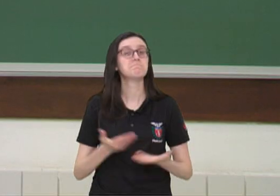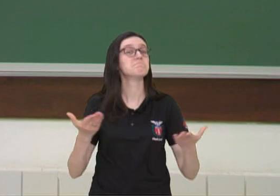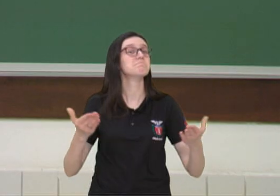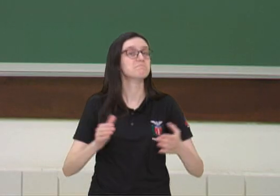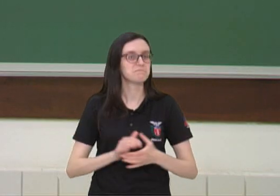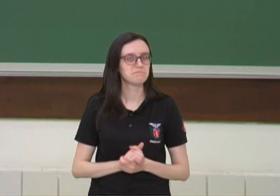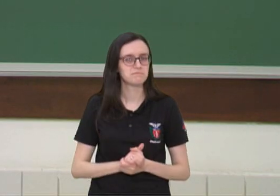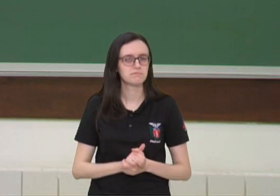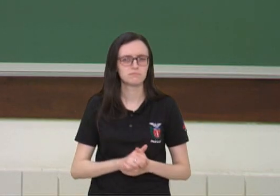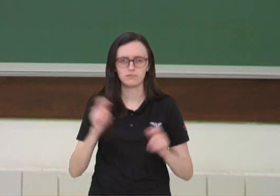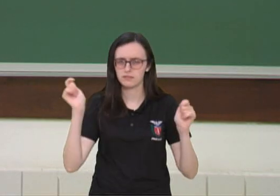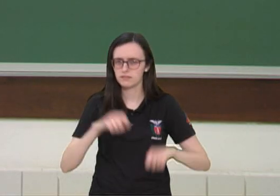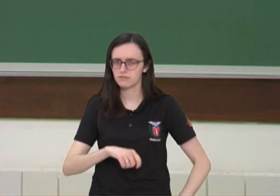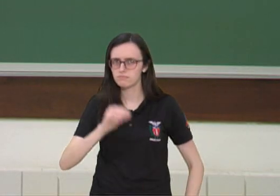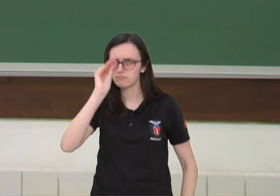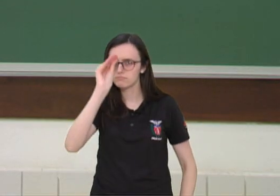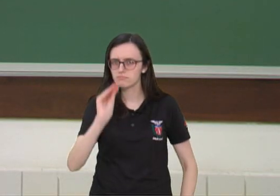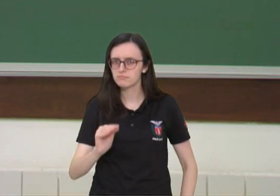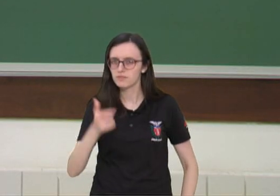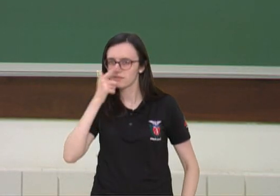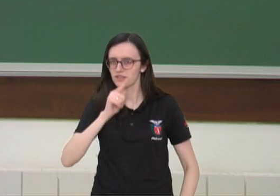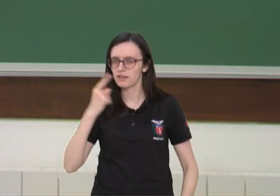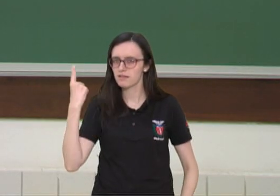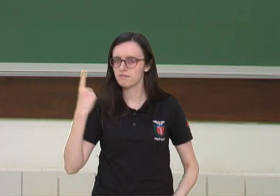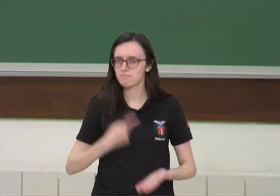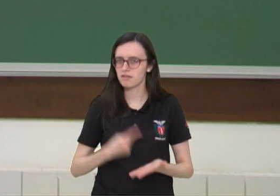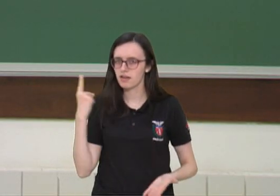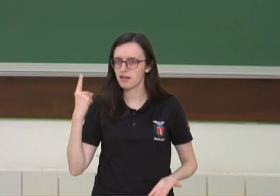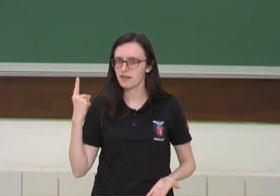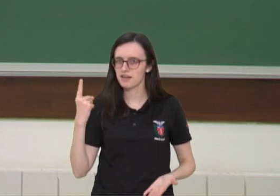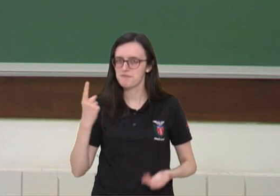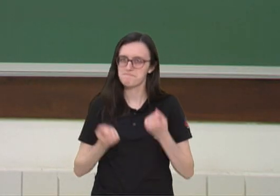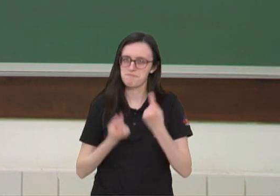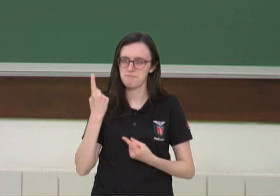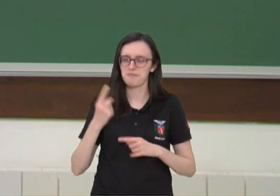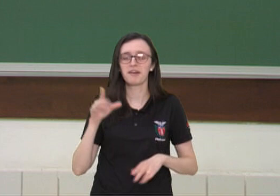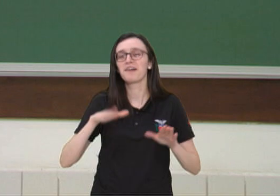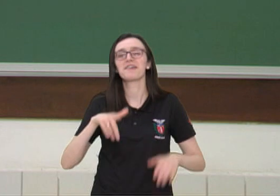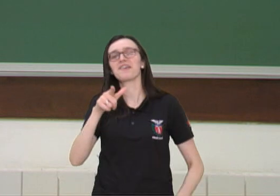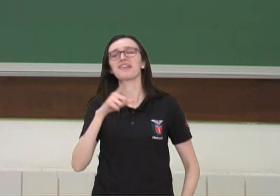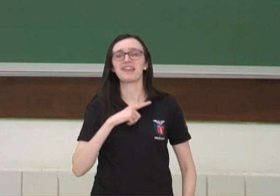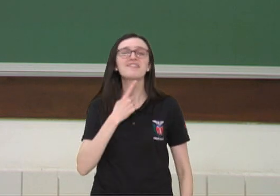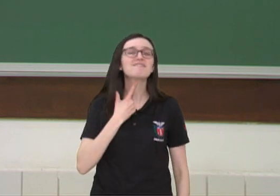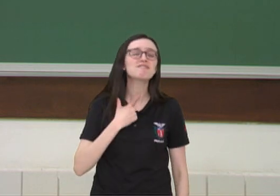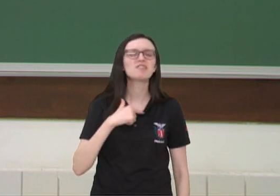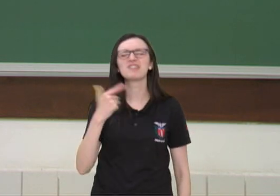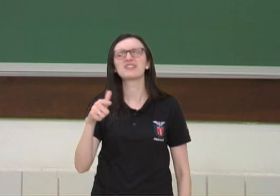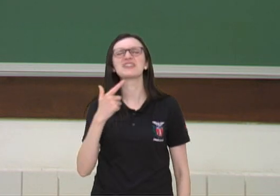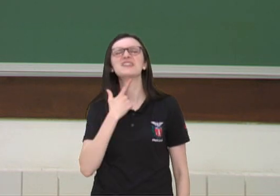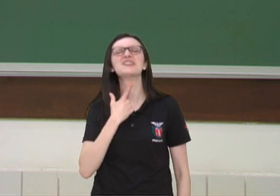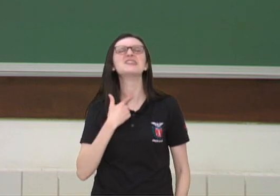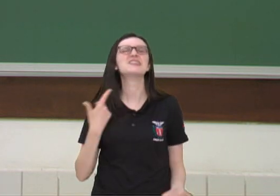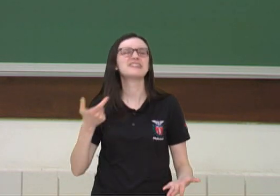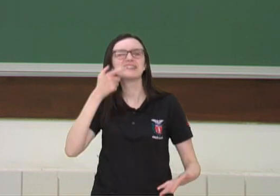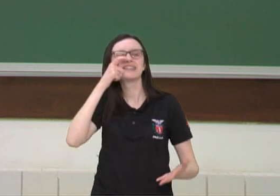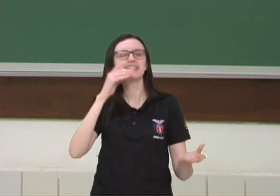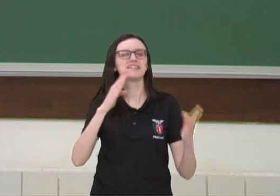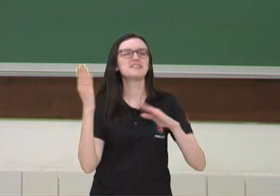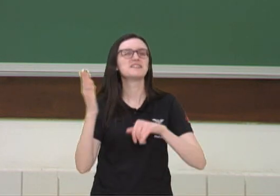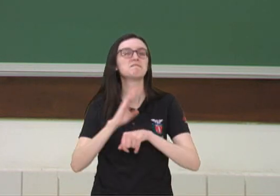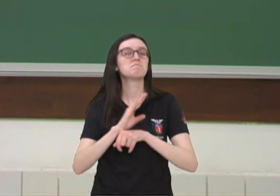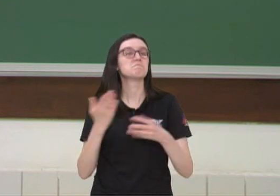E então, já dá para marcar o Cine Pipoca? Vocês têm vontade ou não têm vontade de assistir La Casa de